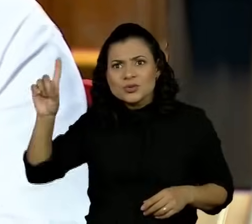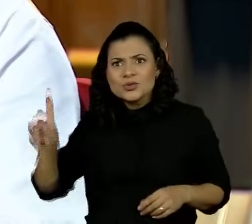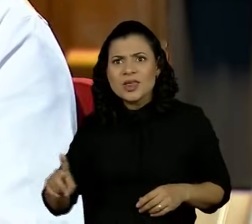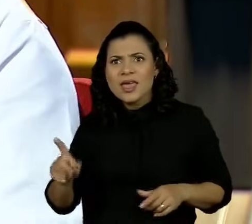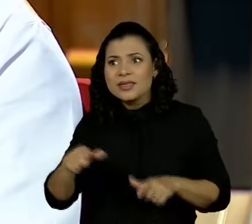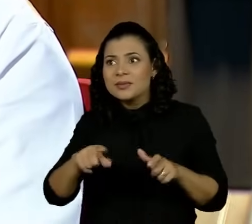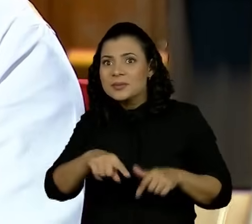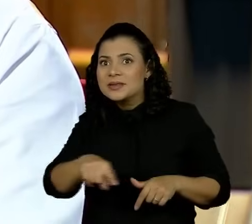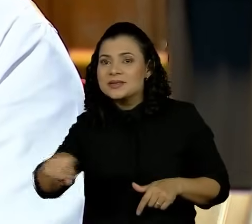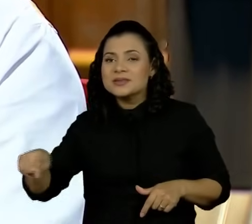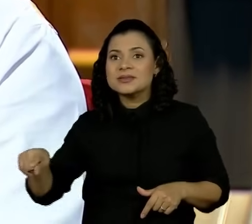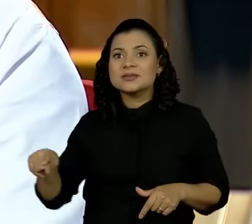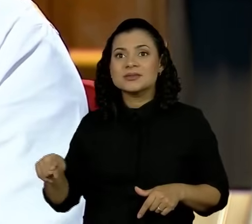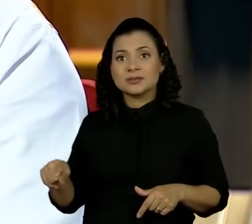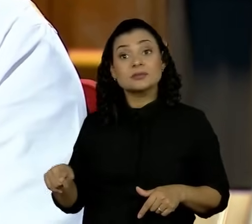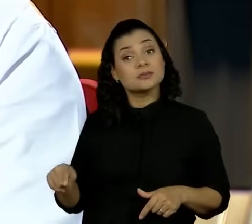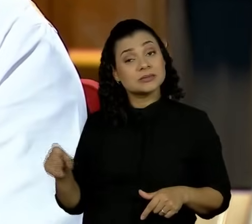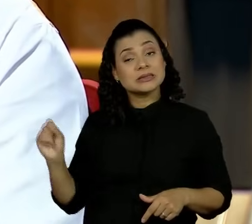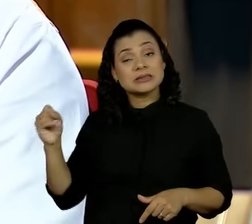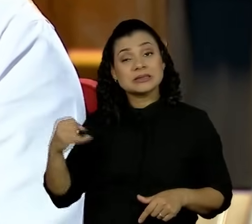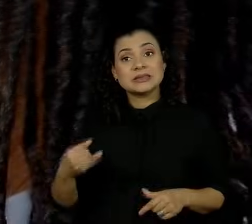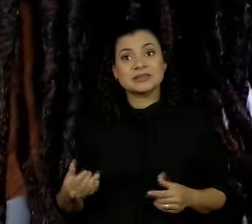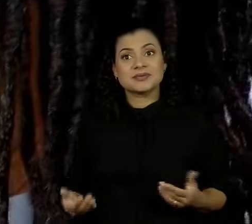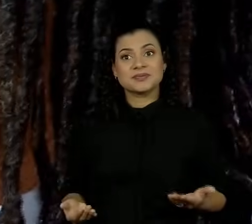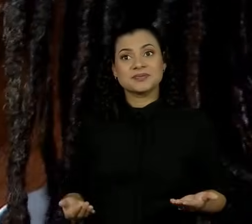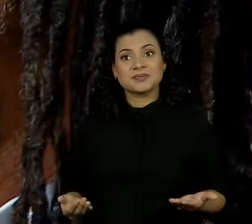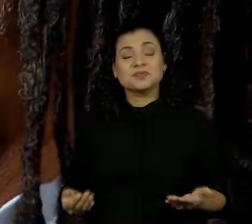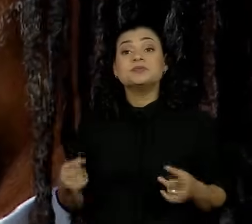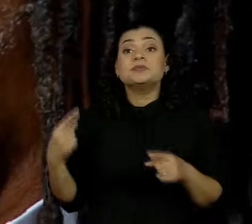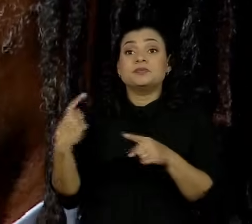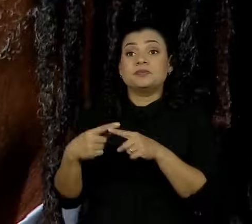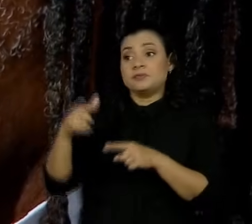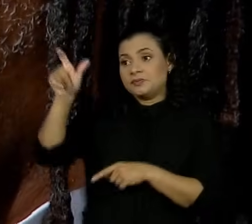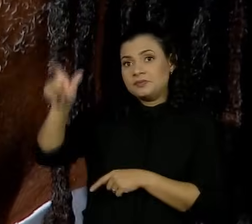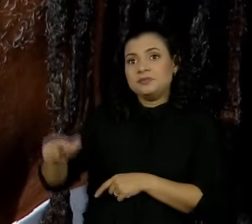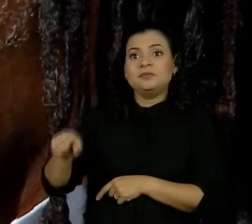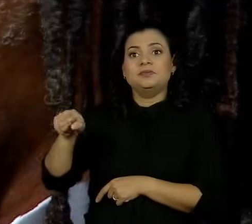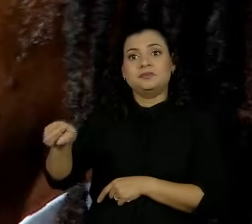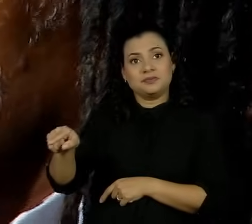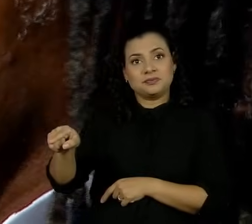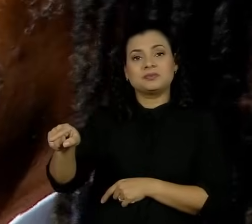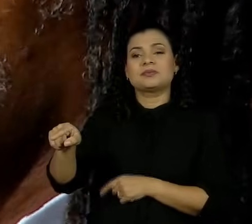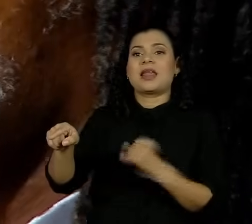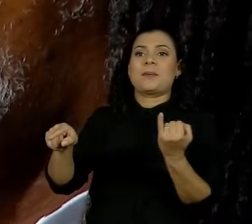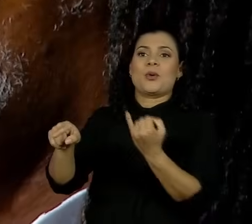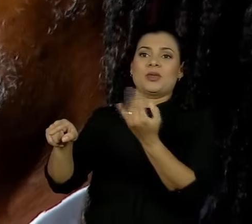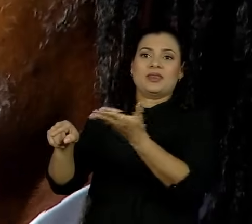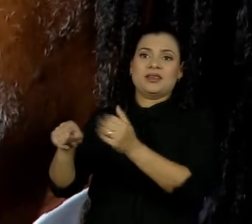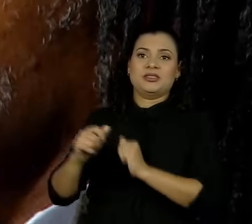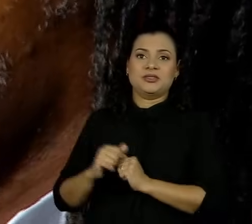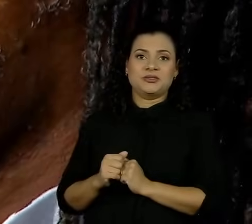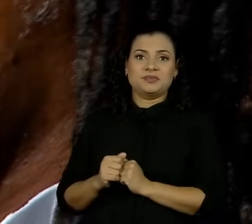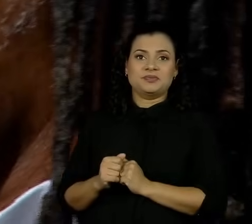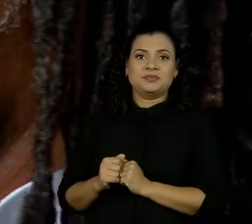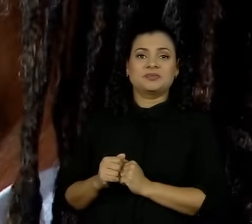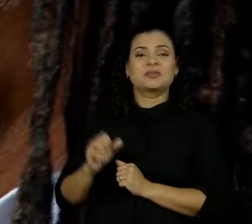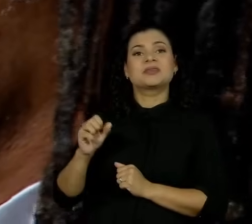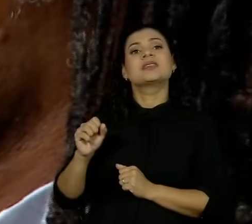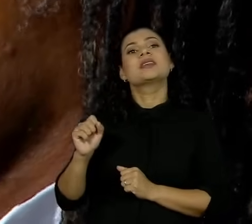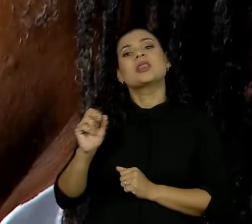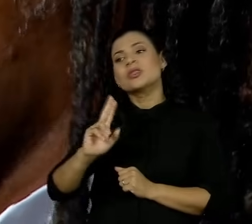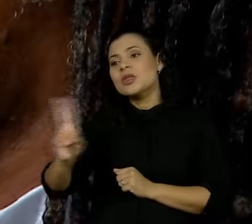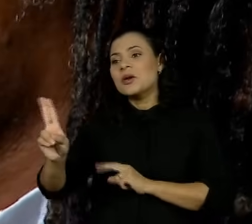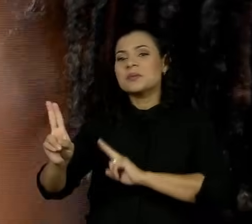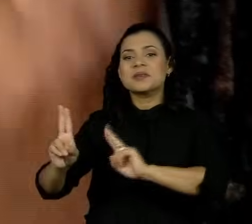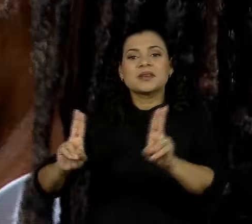dessas pessoas? Falava assim, porque essa pessoa, para alguém, é o que, né? Sebastiana,